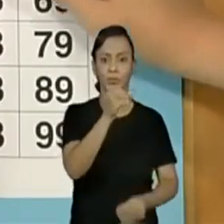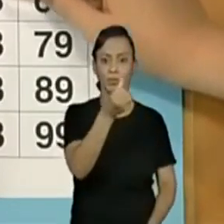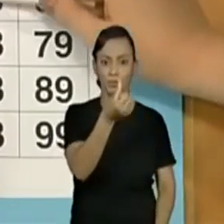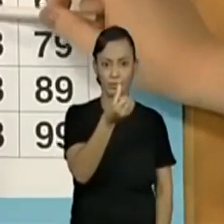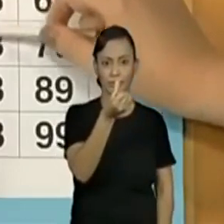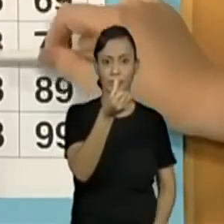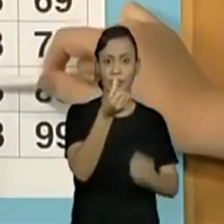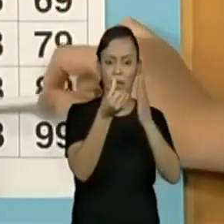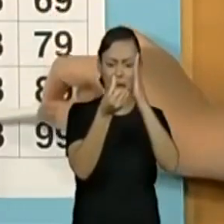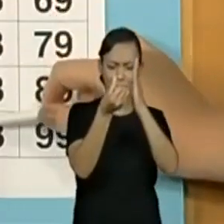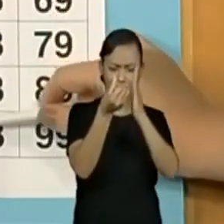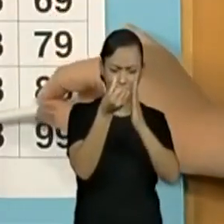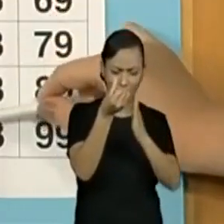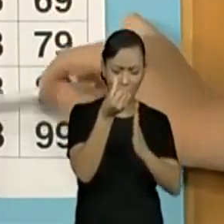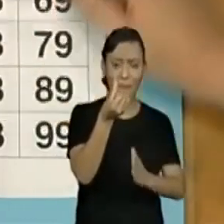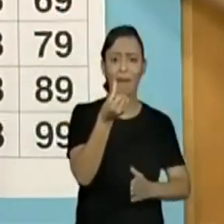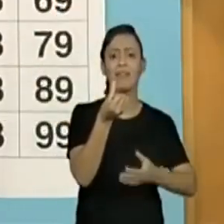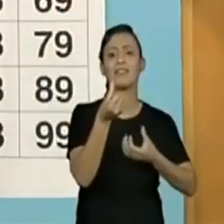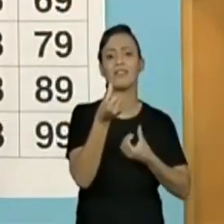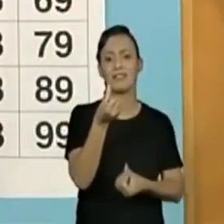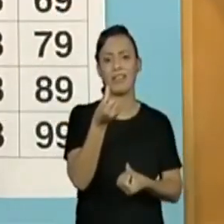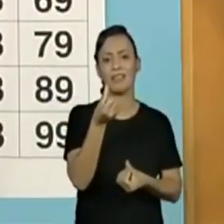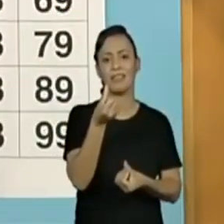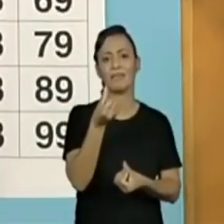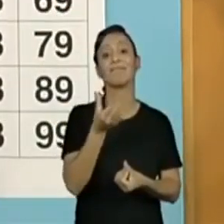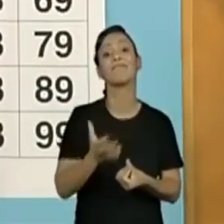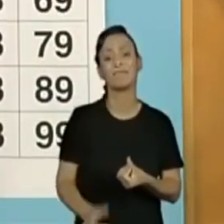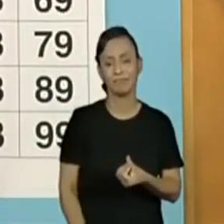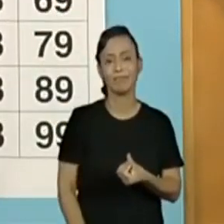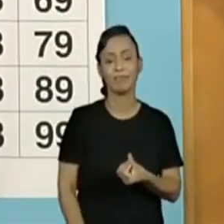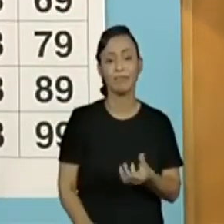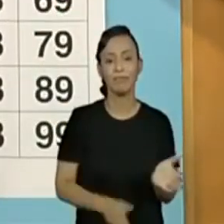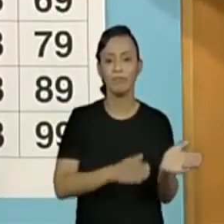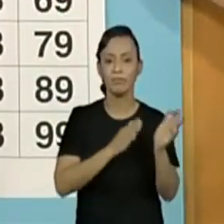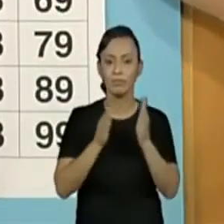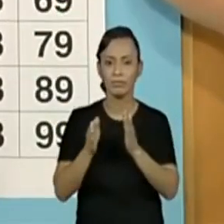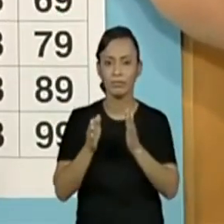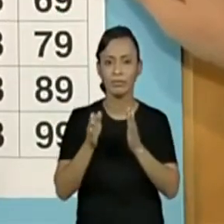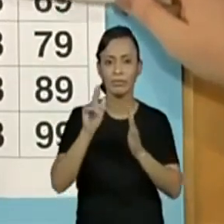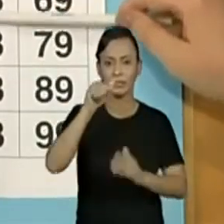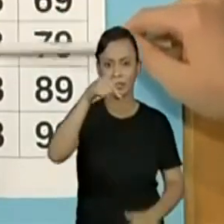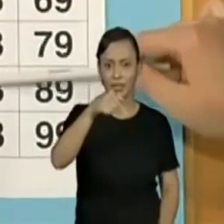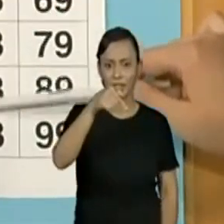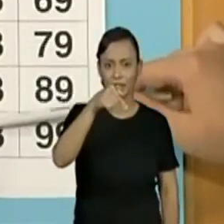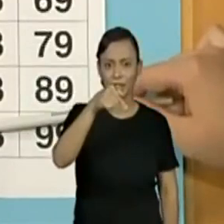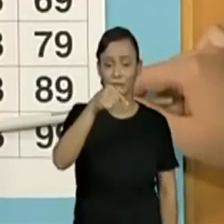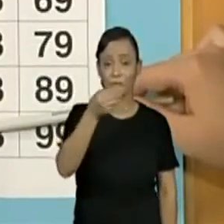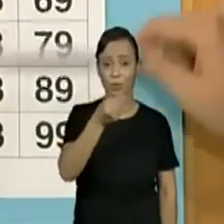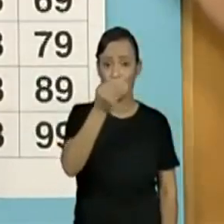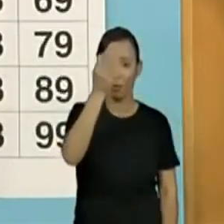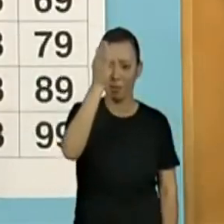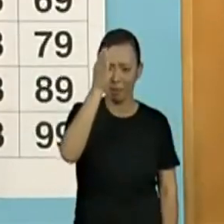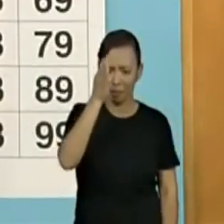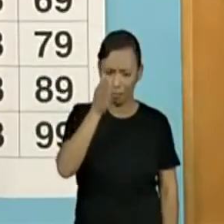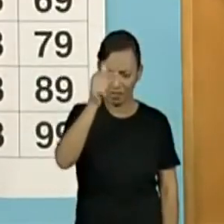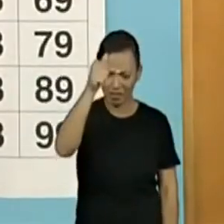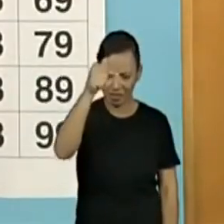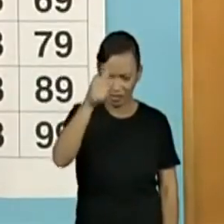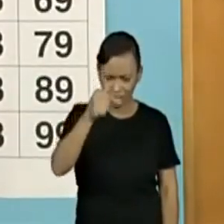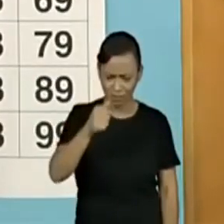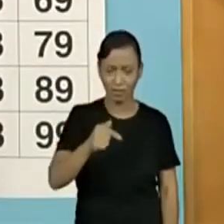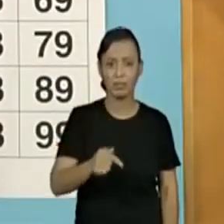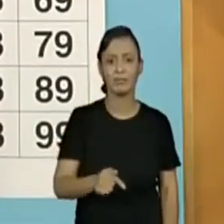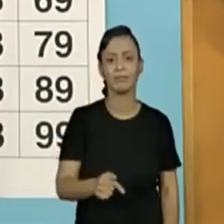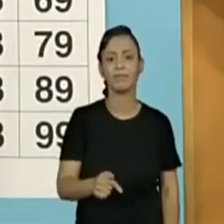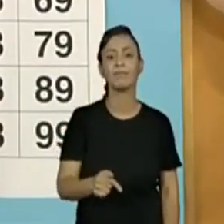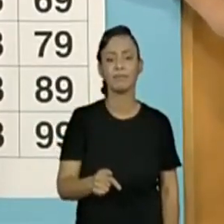números terminam em 6 também. Igualmente na coluna do 7, todos terminados em 7. Na